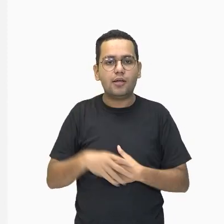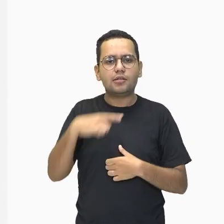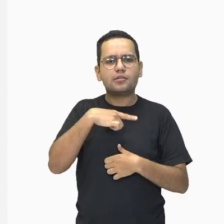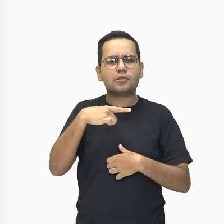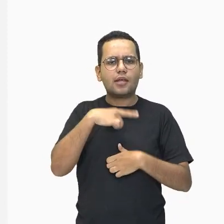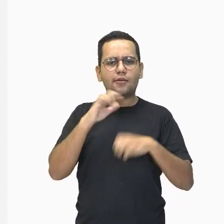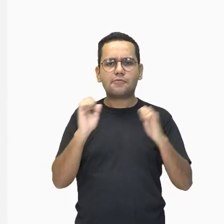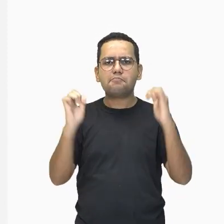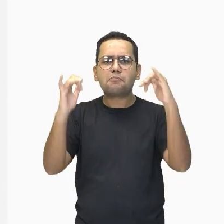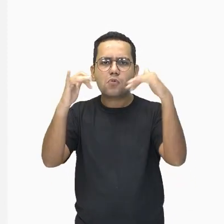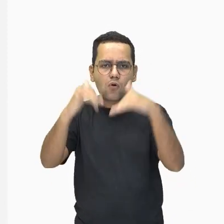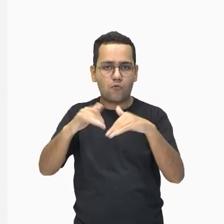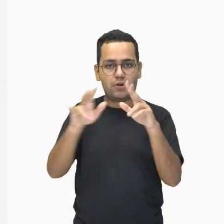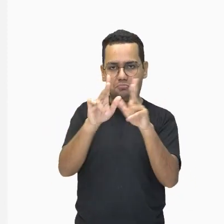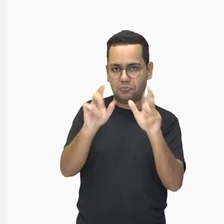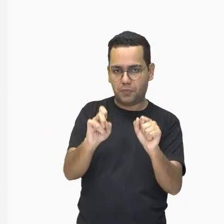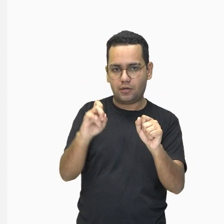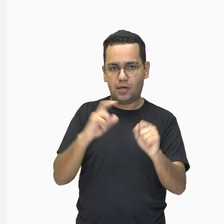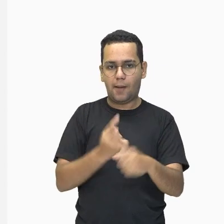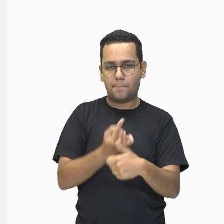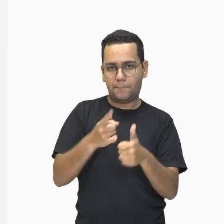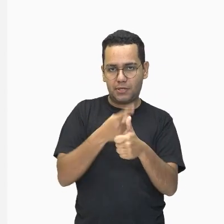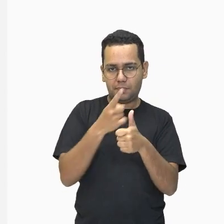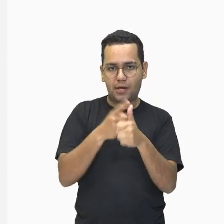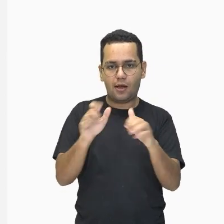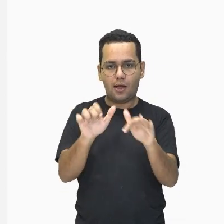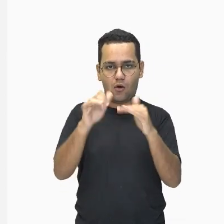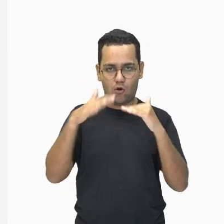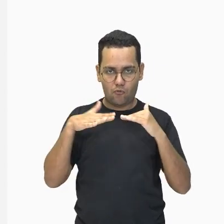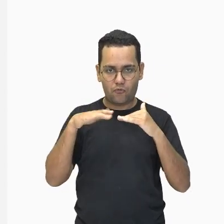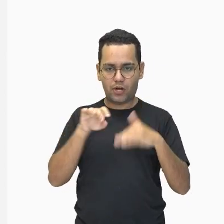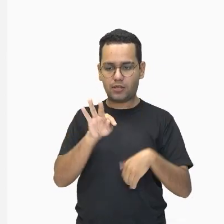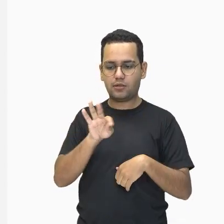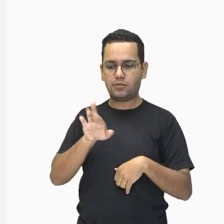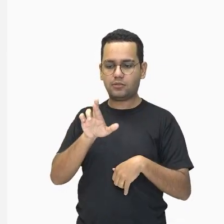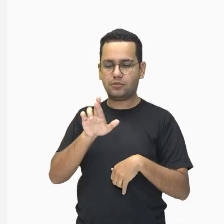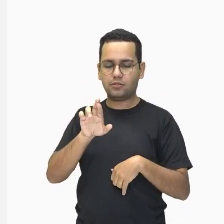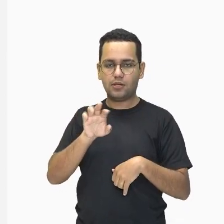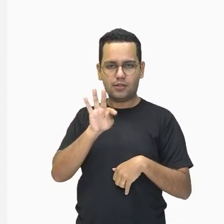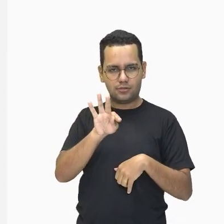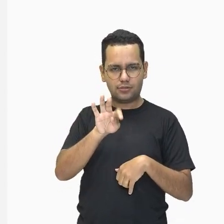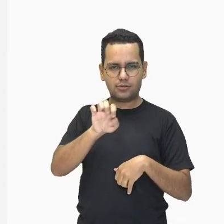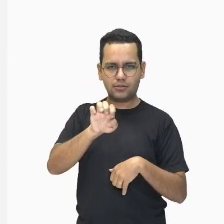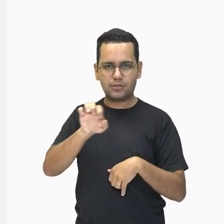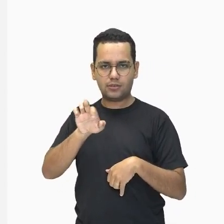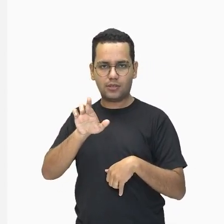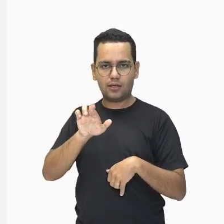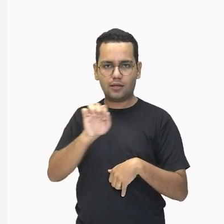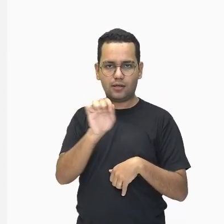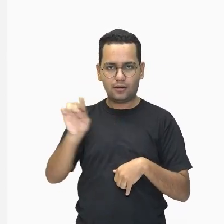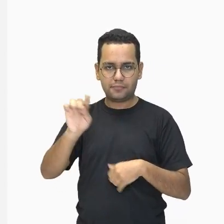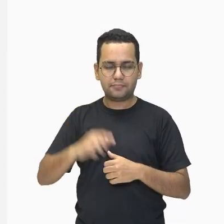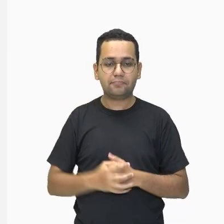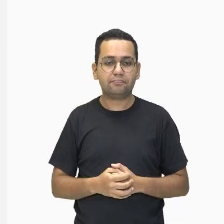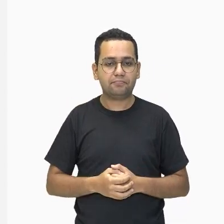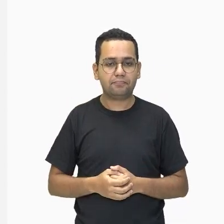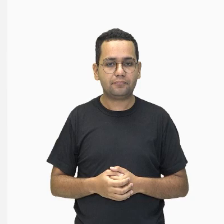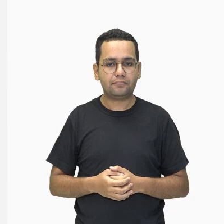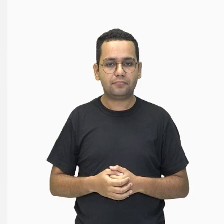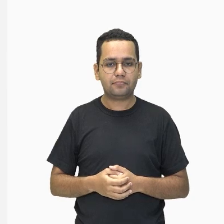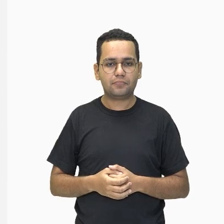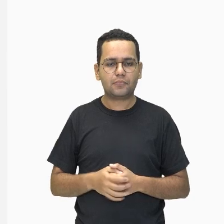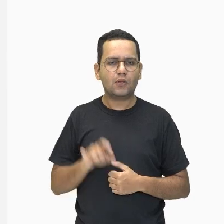paz. A primeira delas foi em 1943, a Conferência de Teherã. Vamos então analisar o que